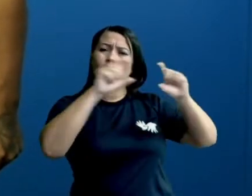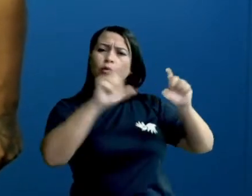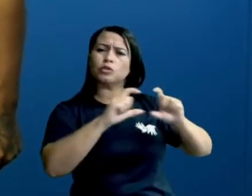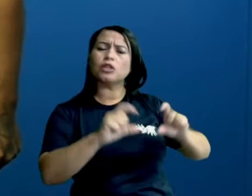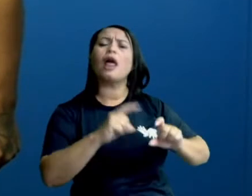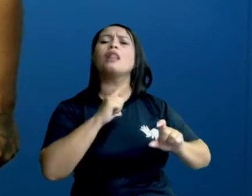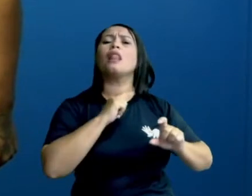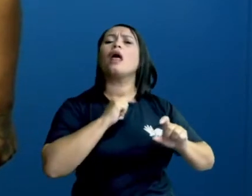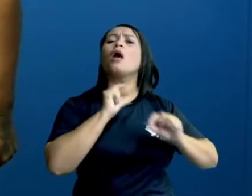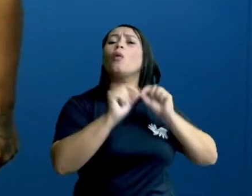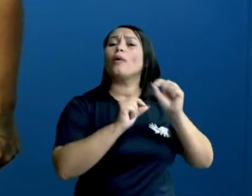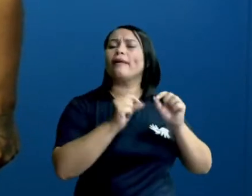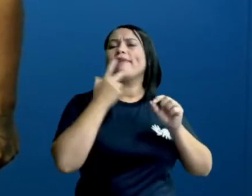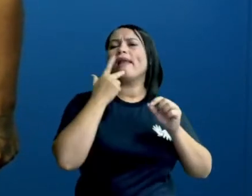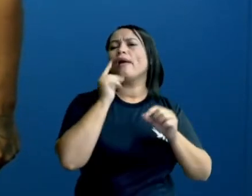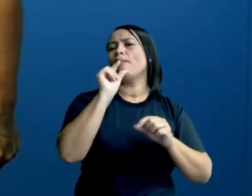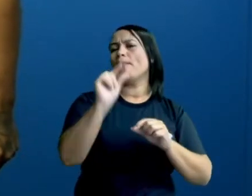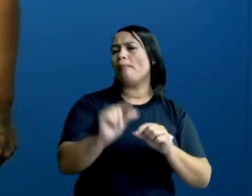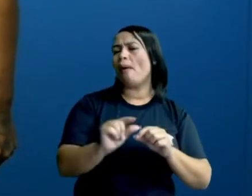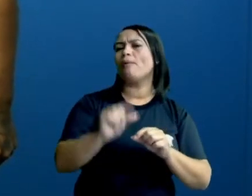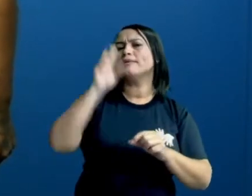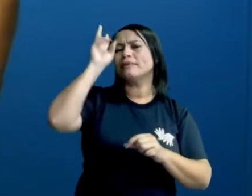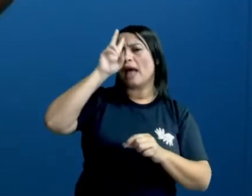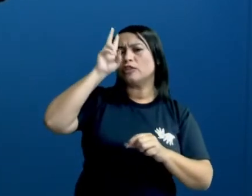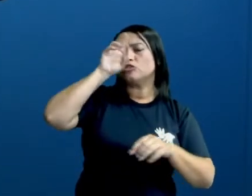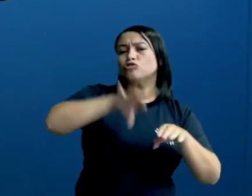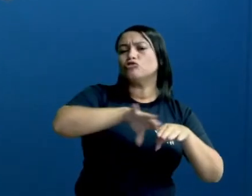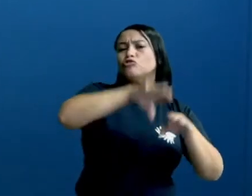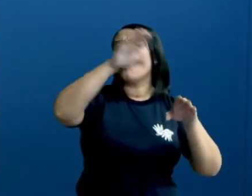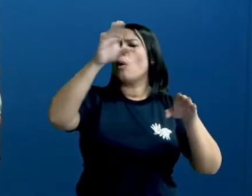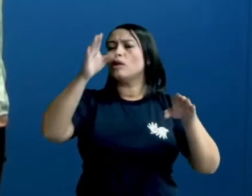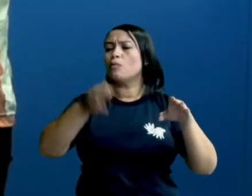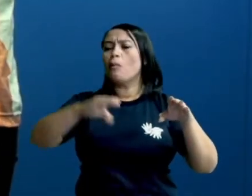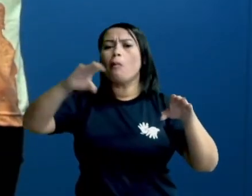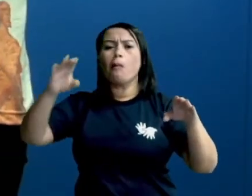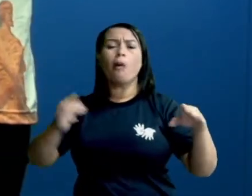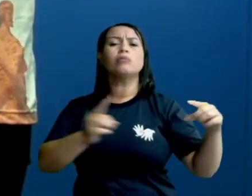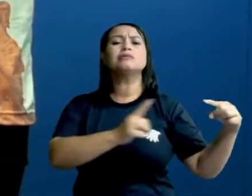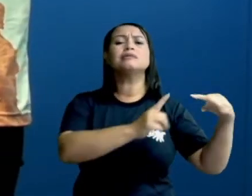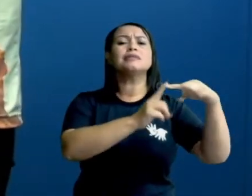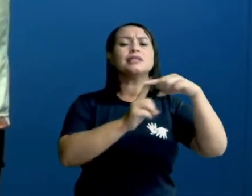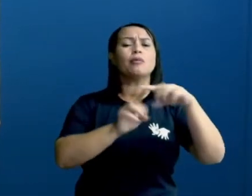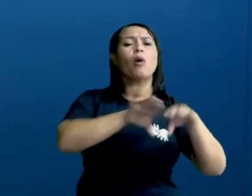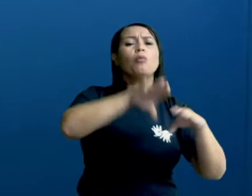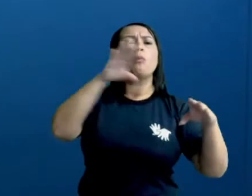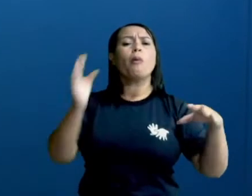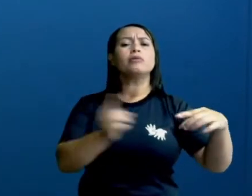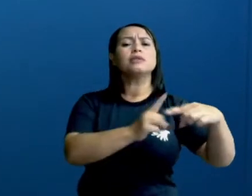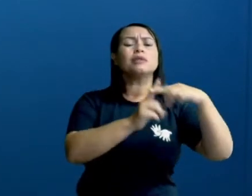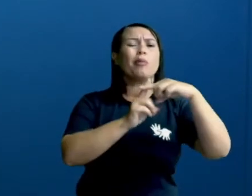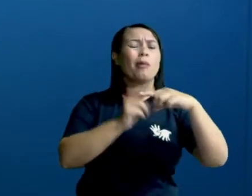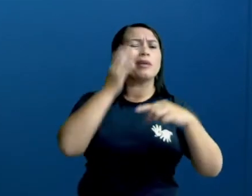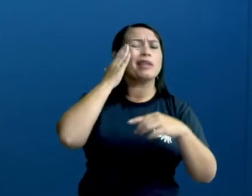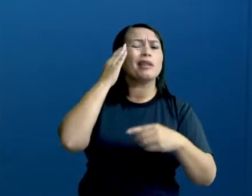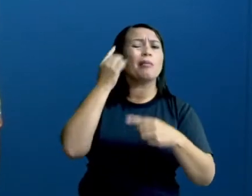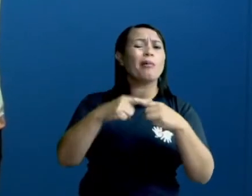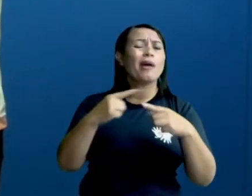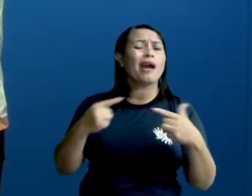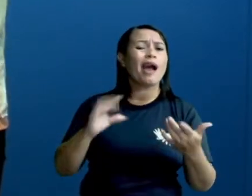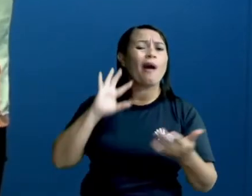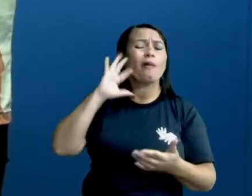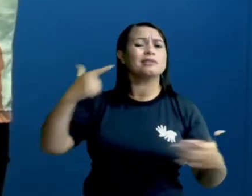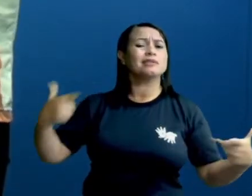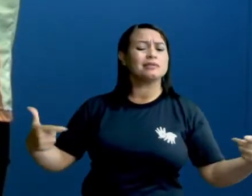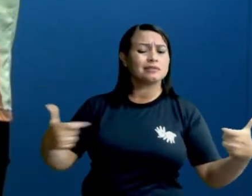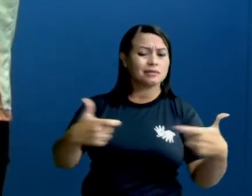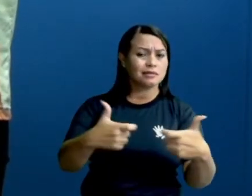dessa história aí da Batalha dos Montes da Taboca, tá bem? Mas para a gente poder entender por que aconteceu essa Batalha do Monte das